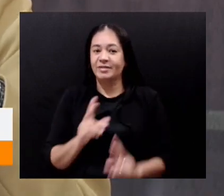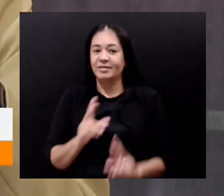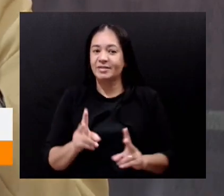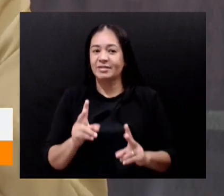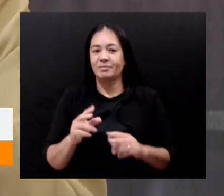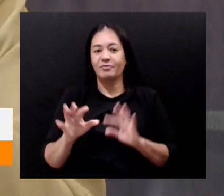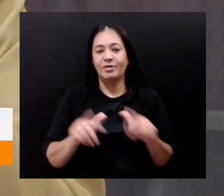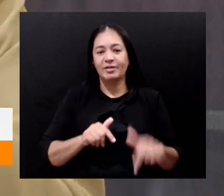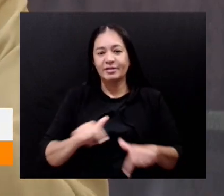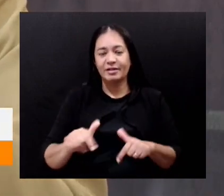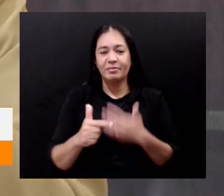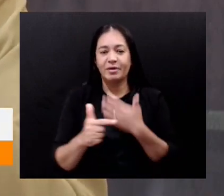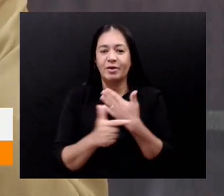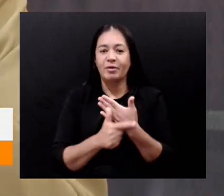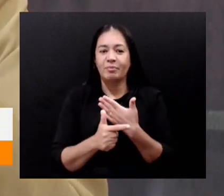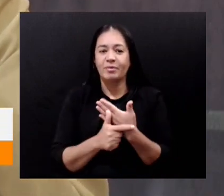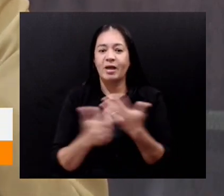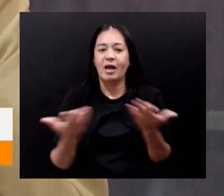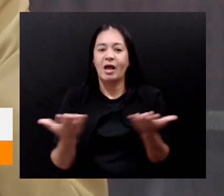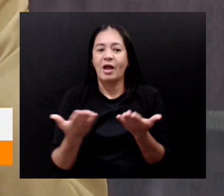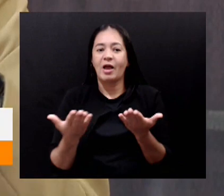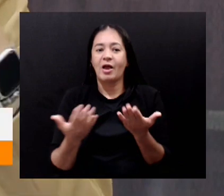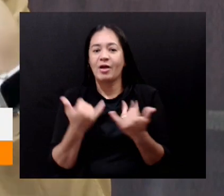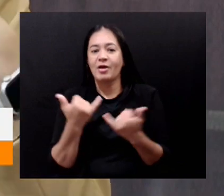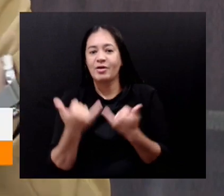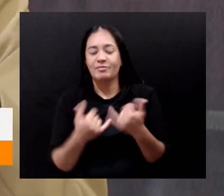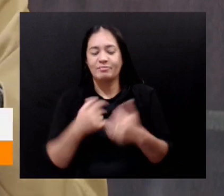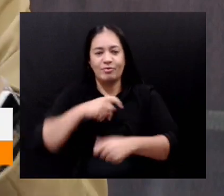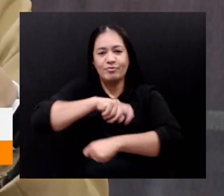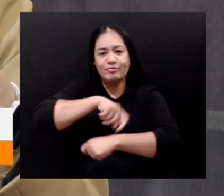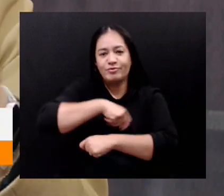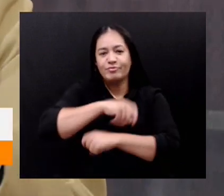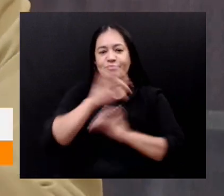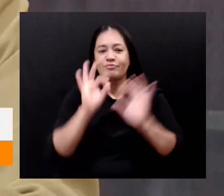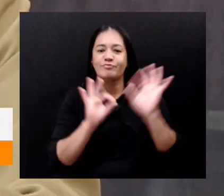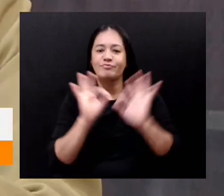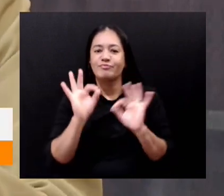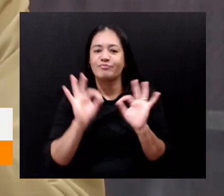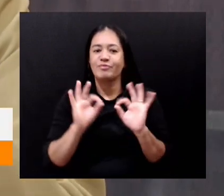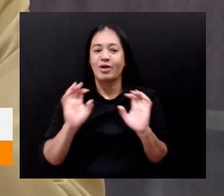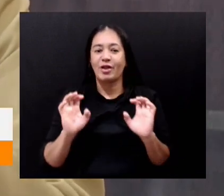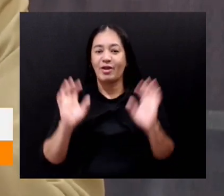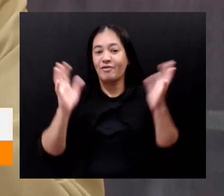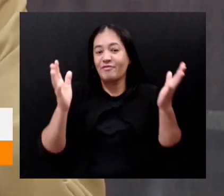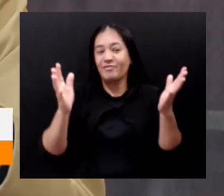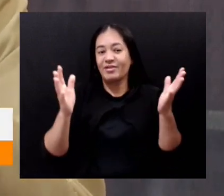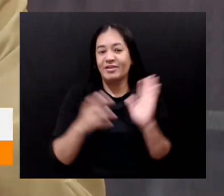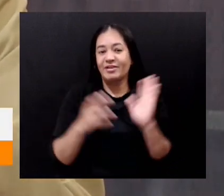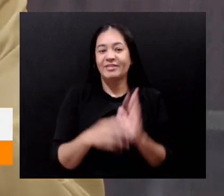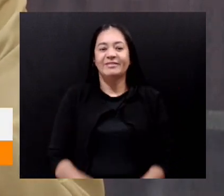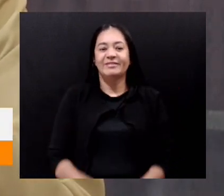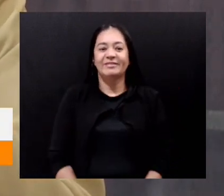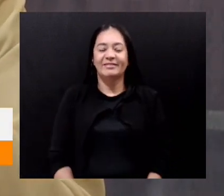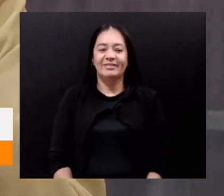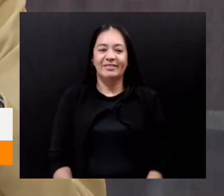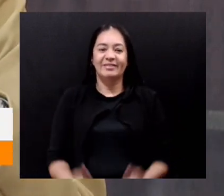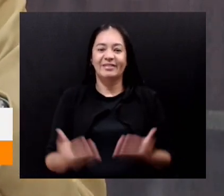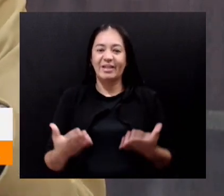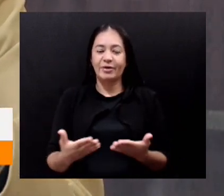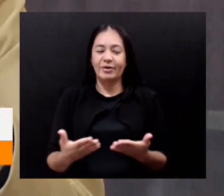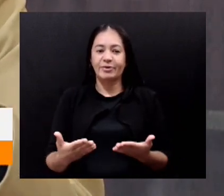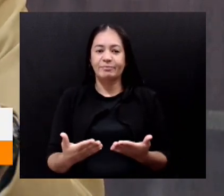eu brinco que faço cardápios, monto festas para 300 pessoas, e sim. então tem sido uma